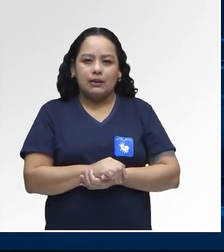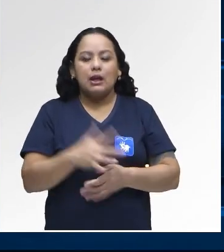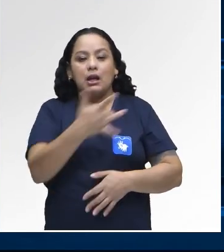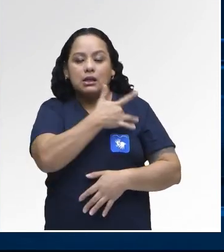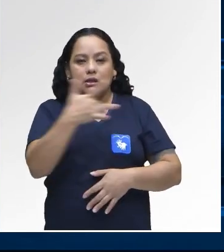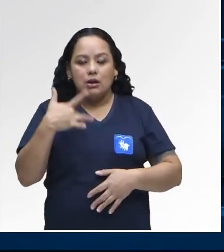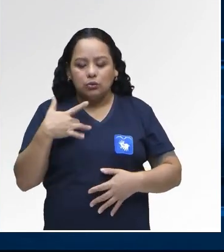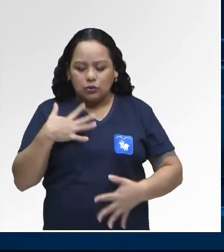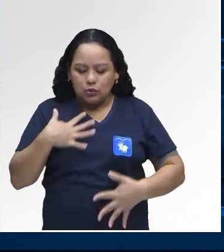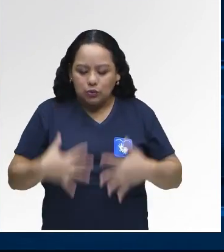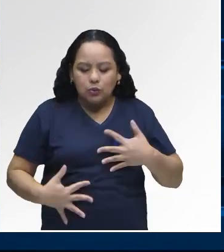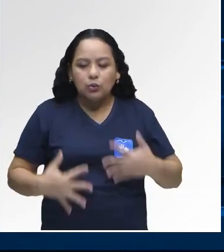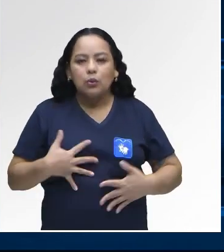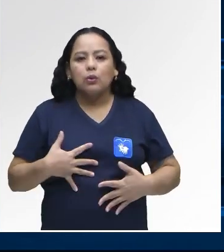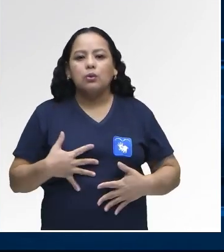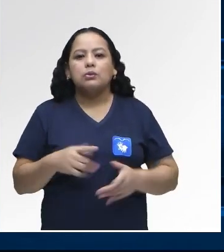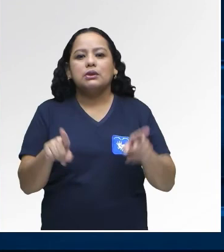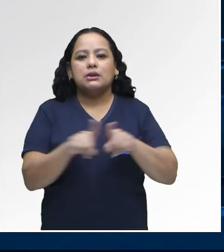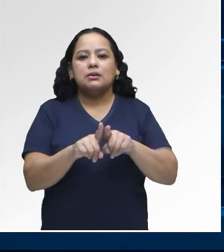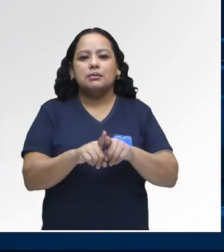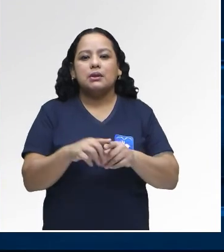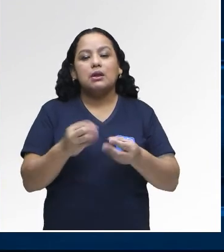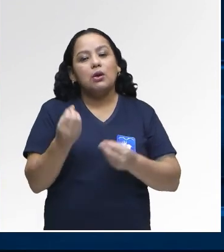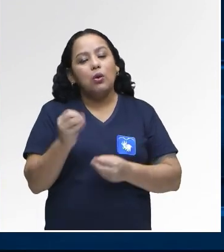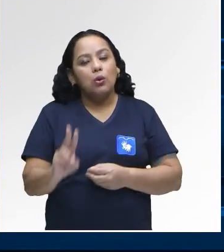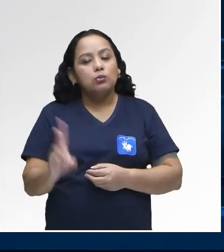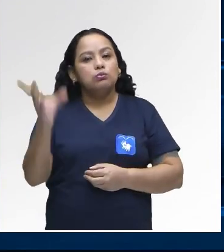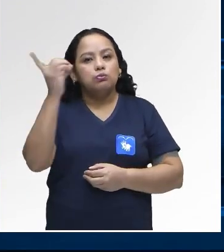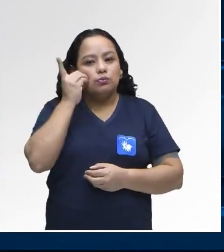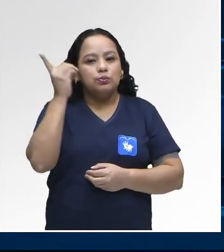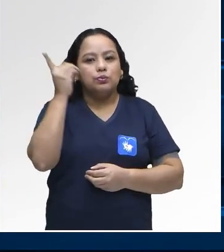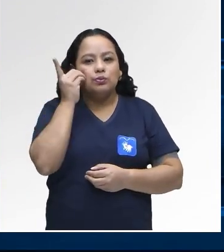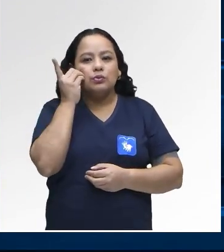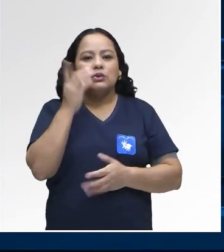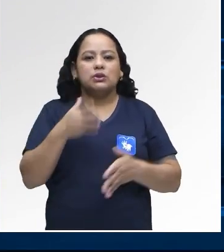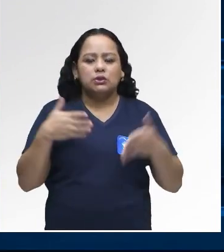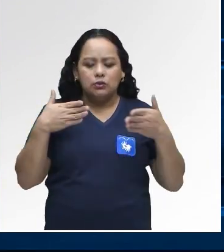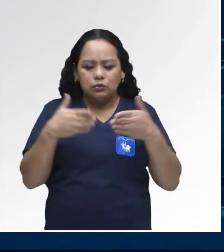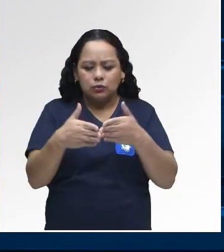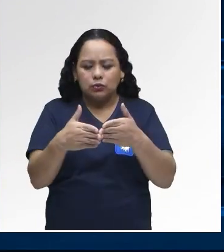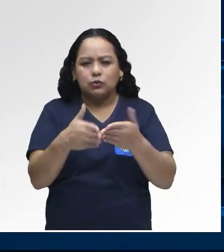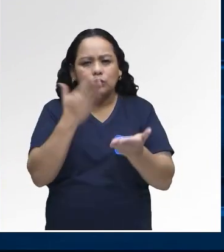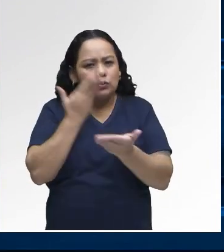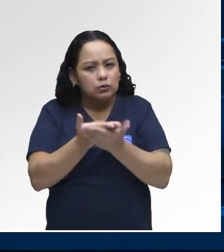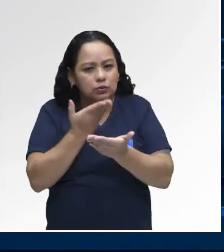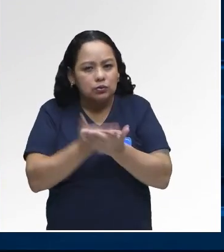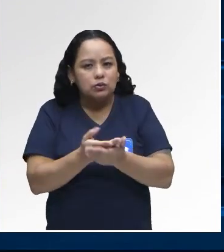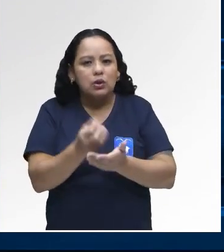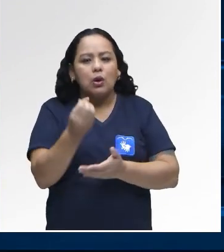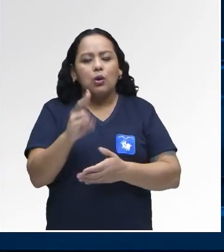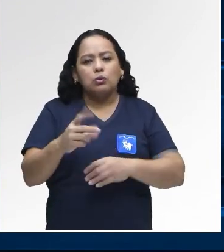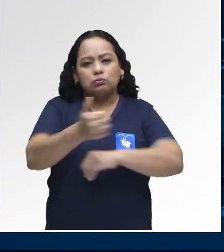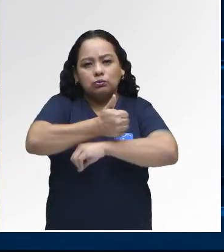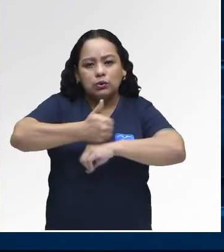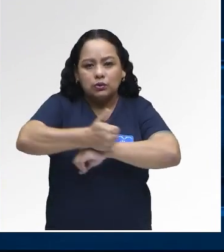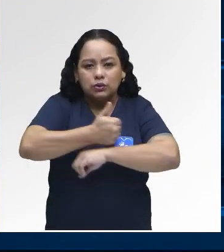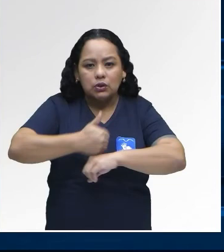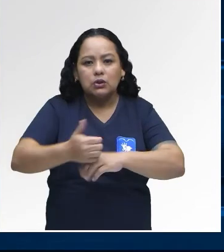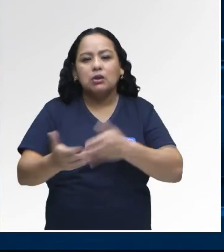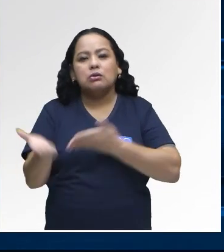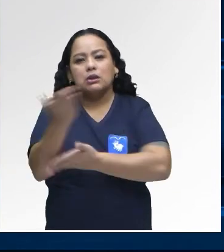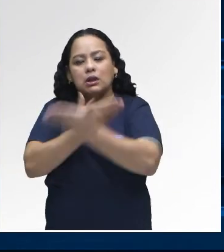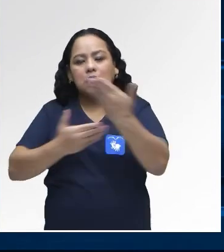saúde física e ou a rotina, funções acadêmicas e ou profissionais e